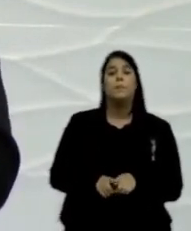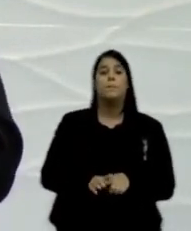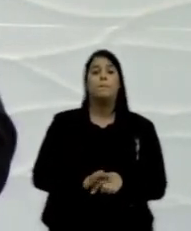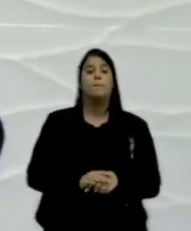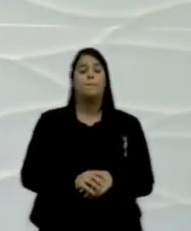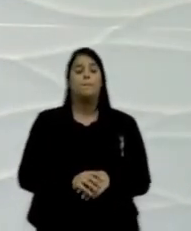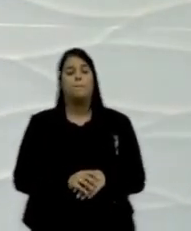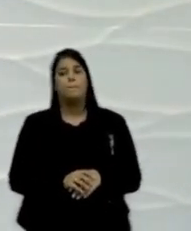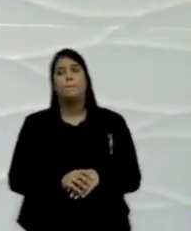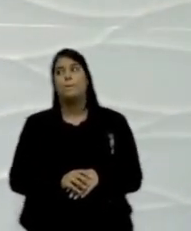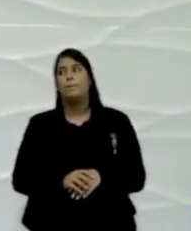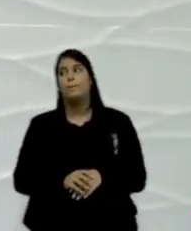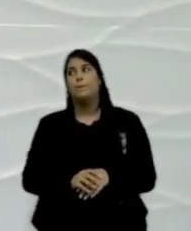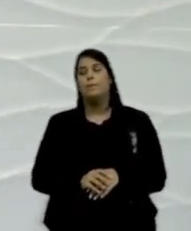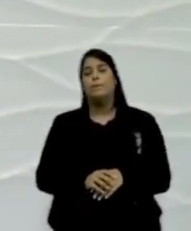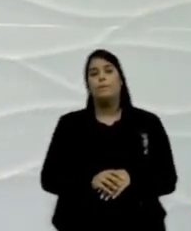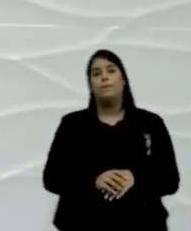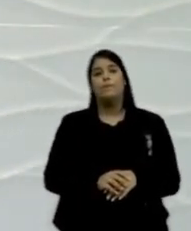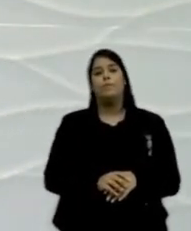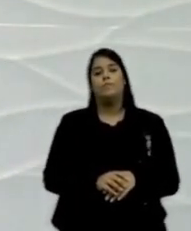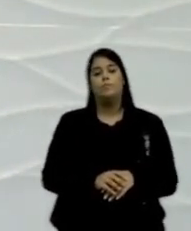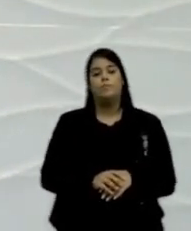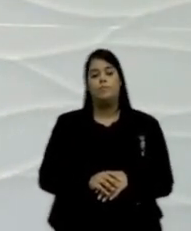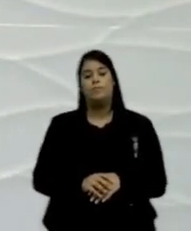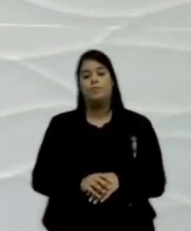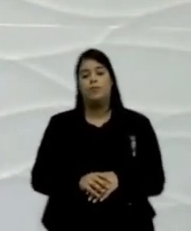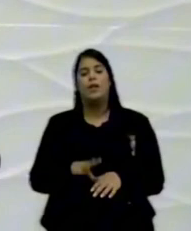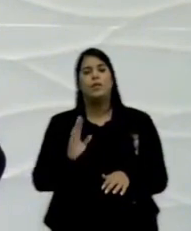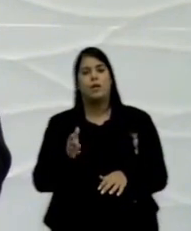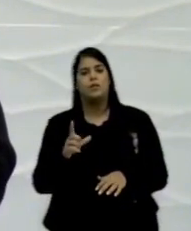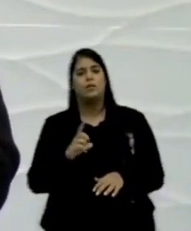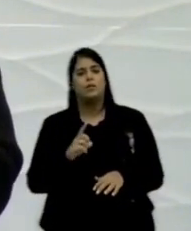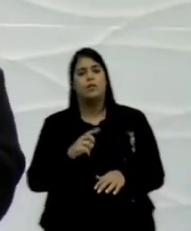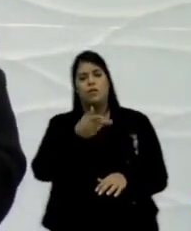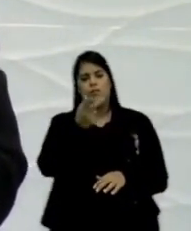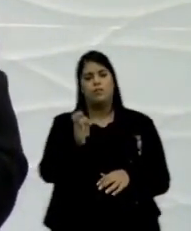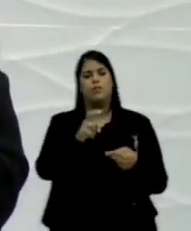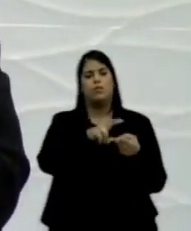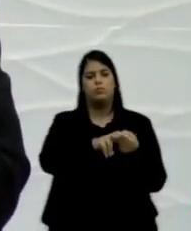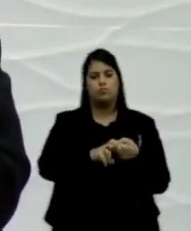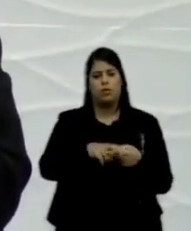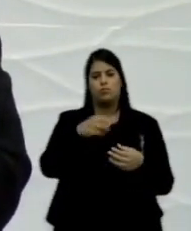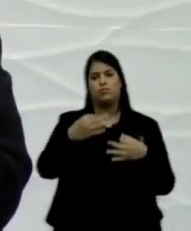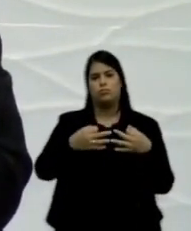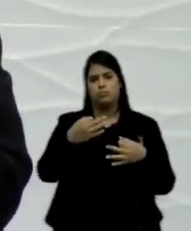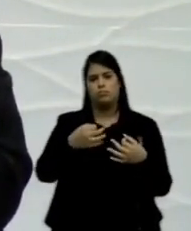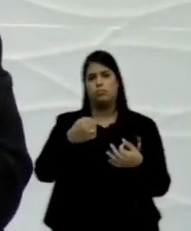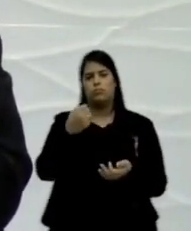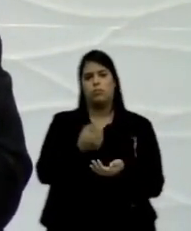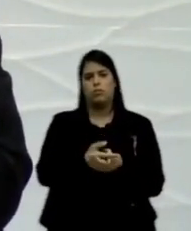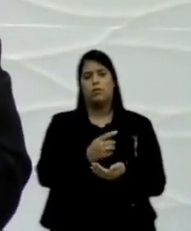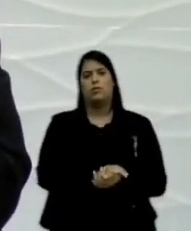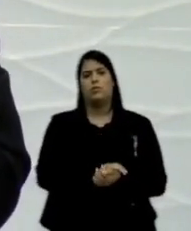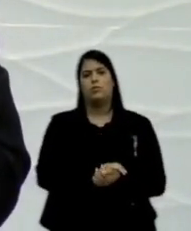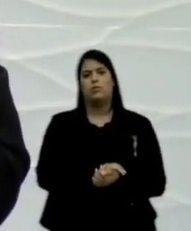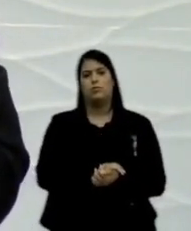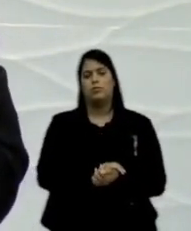eu vi aqui que já teve gente preso pagando processo por desacato,